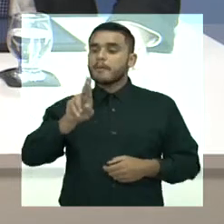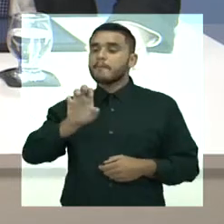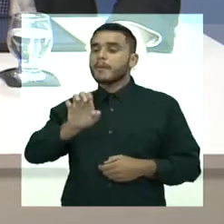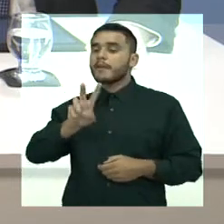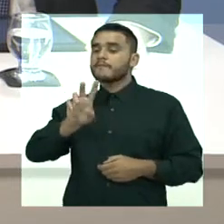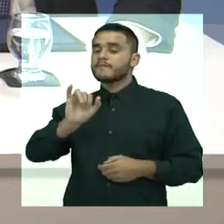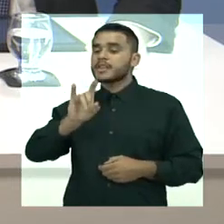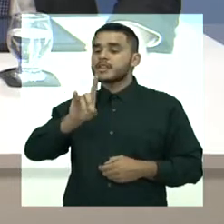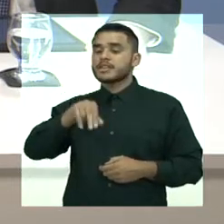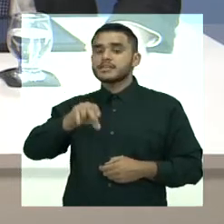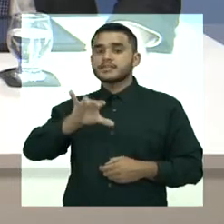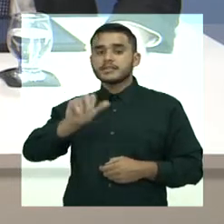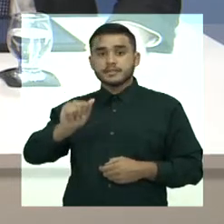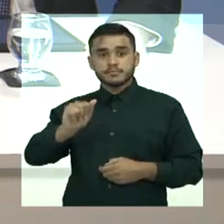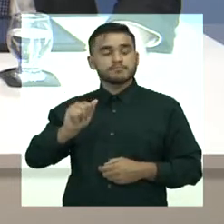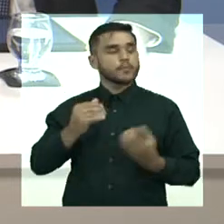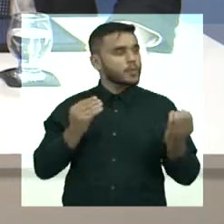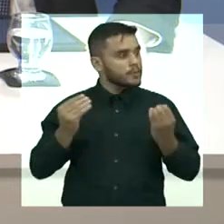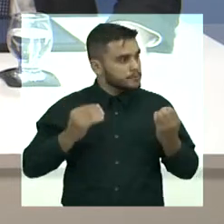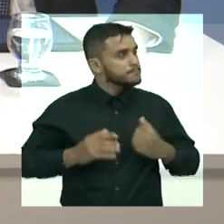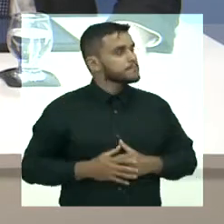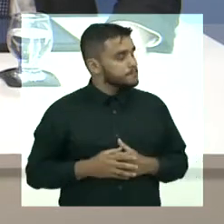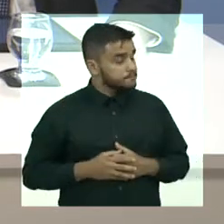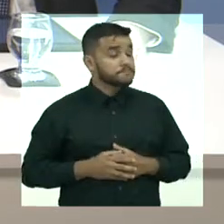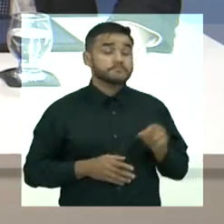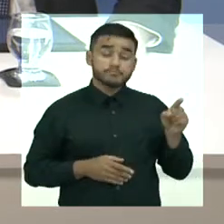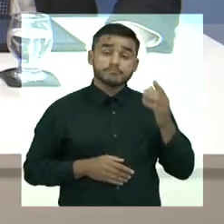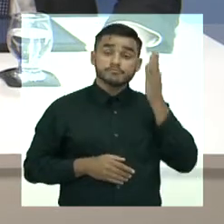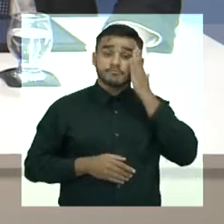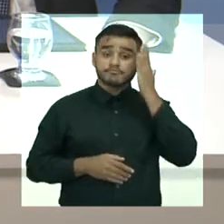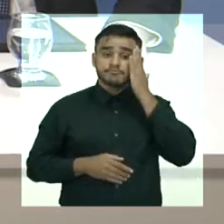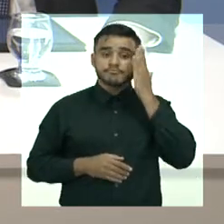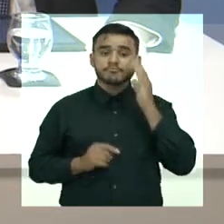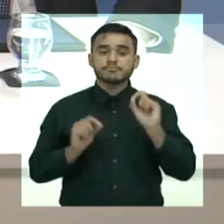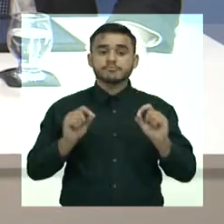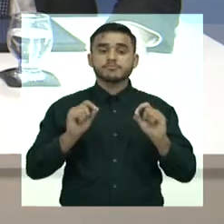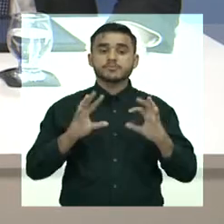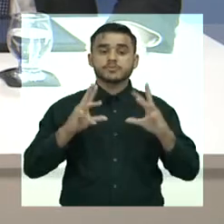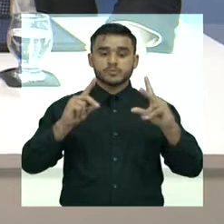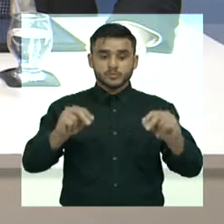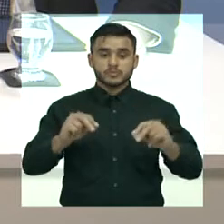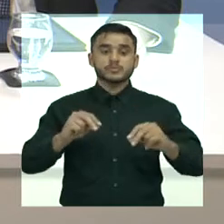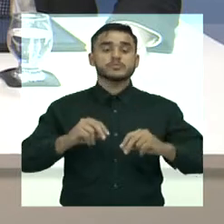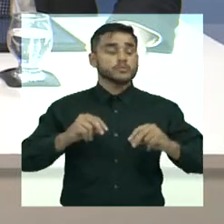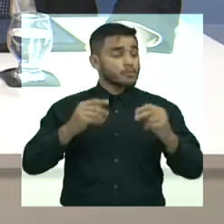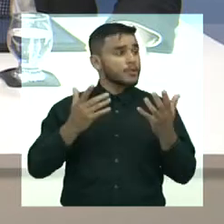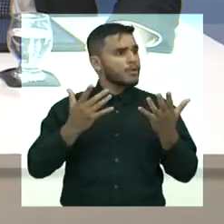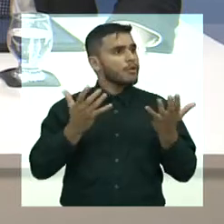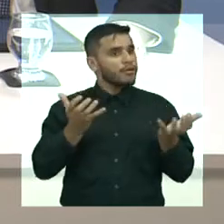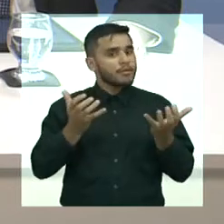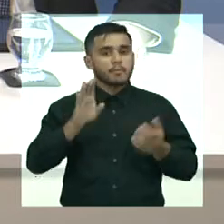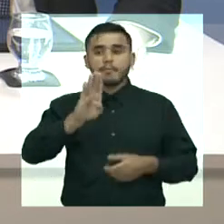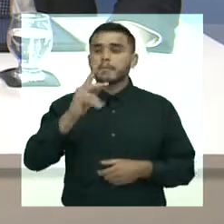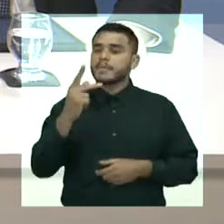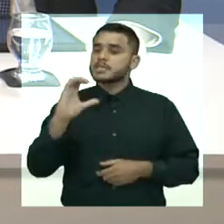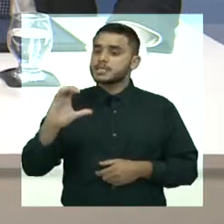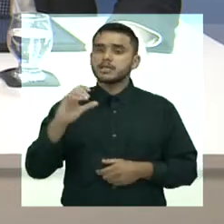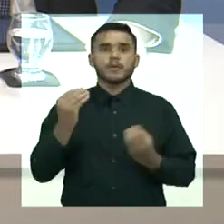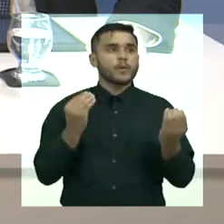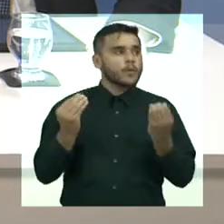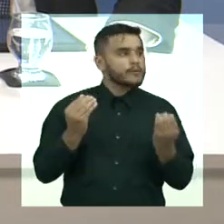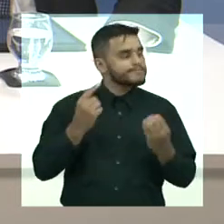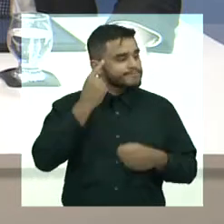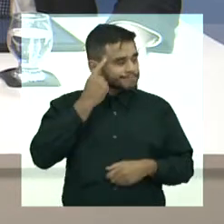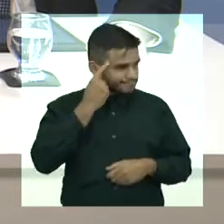da Previdência Social e também do benefício de prestação continuada. O segundo